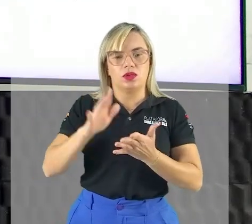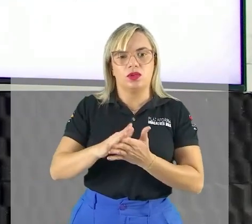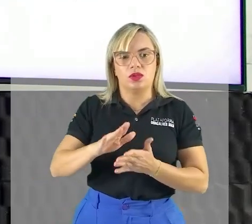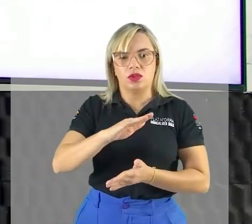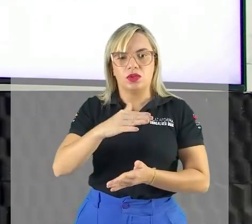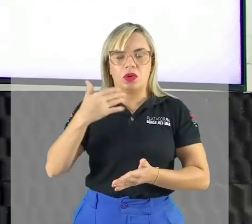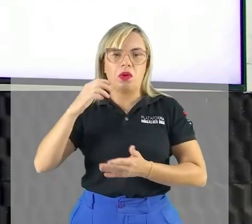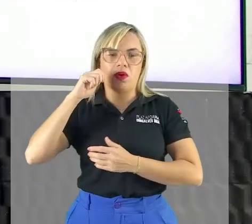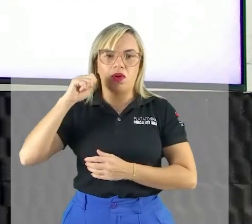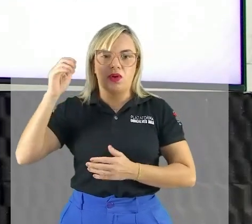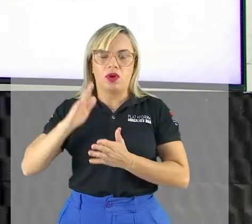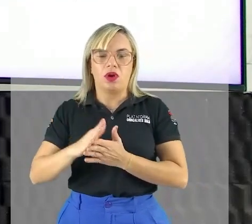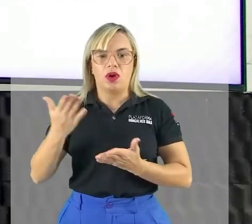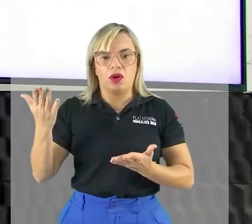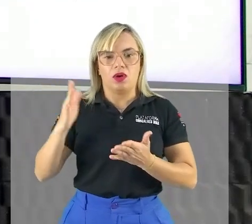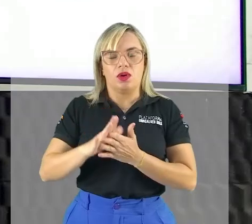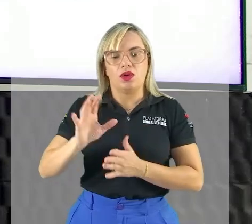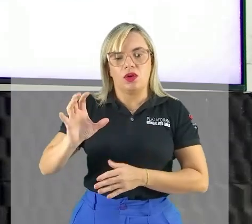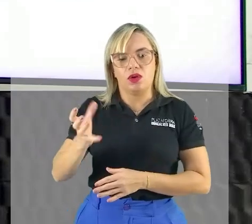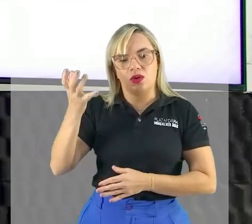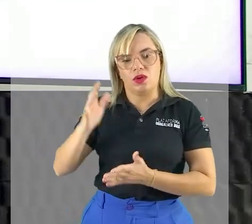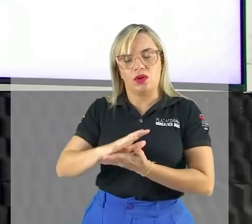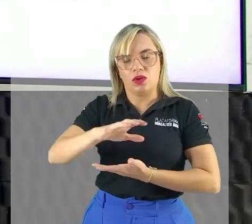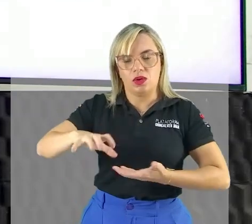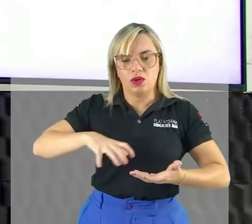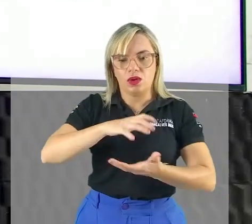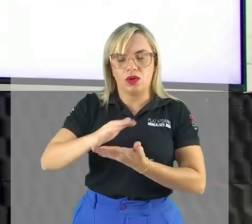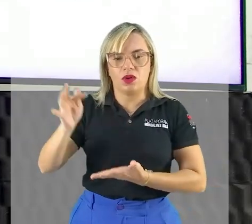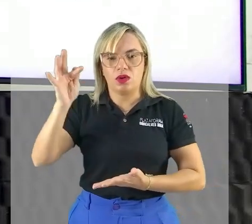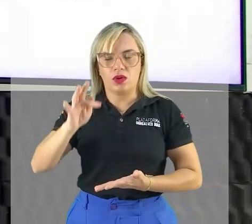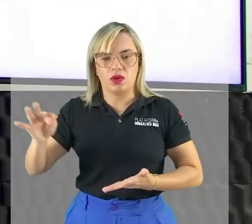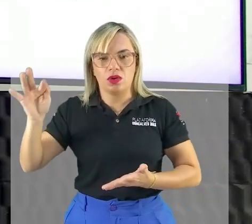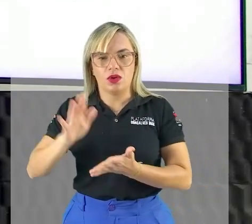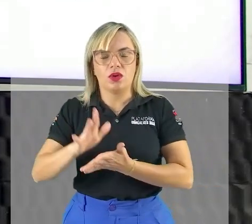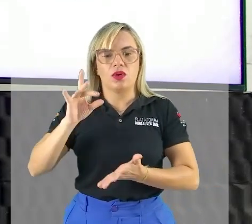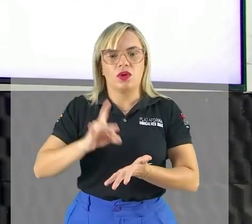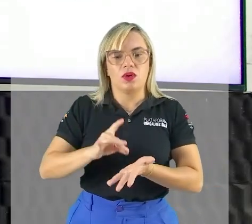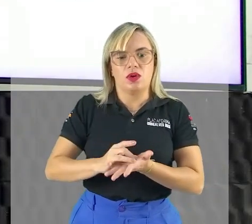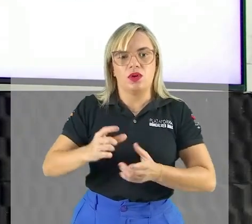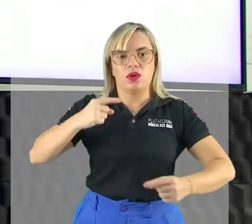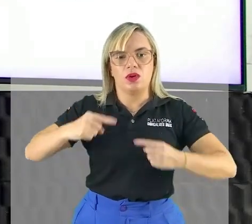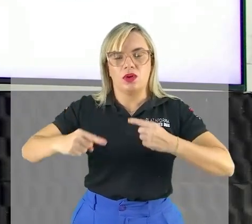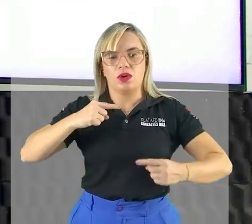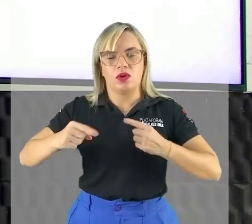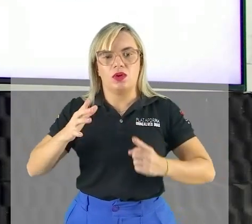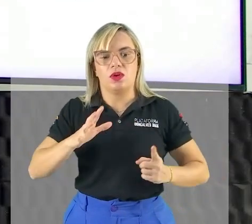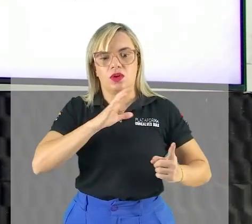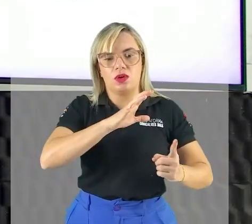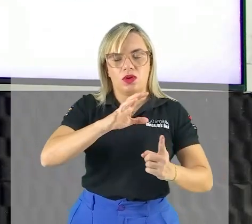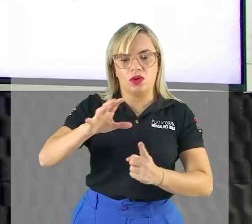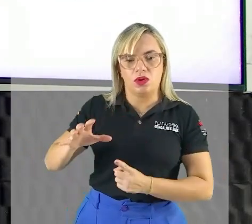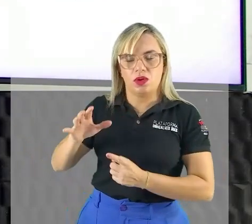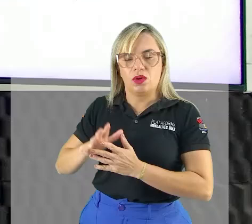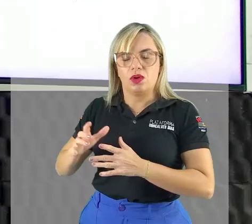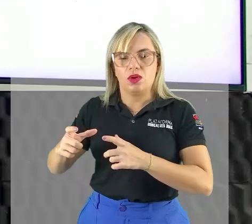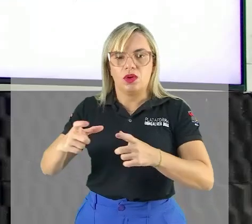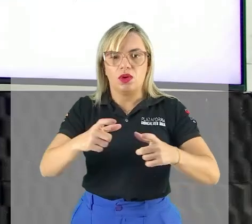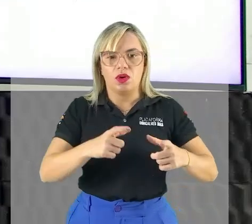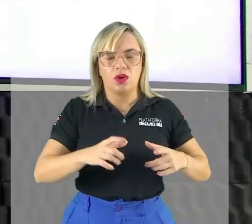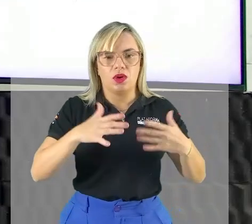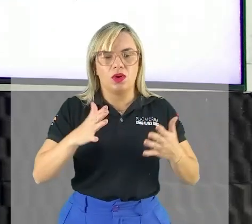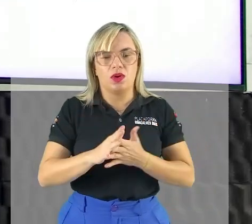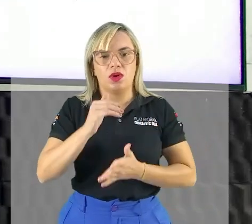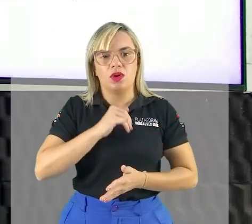decapitações que ocorreram lá é uma revolução de fato política uma revolução que vai influenciar a outros lugares inclusive por exemplo